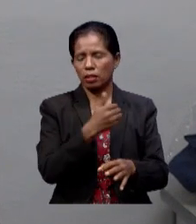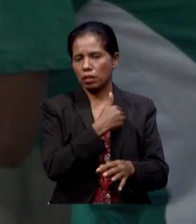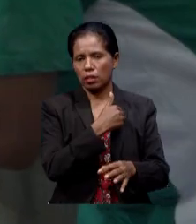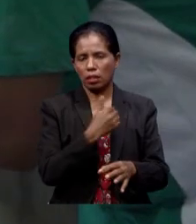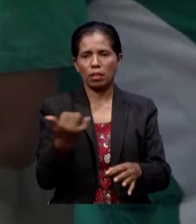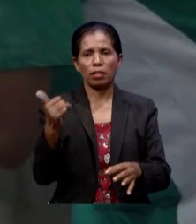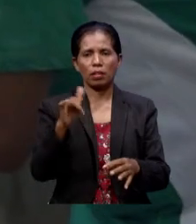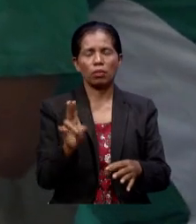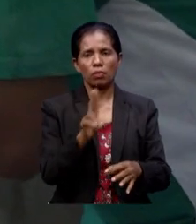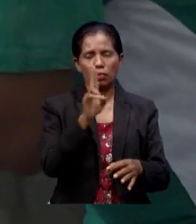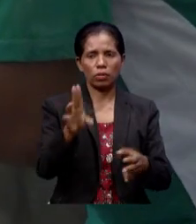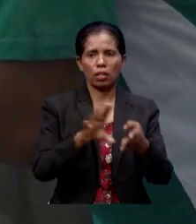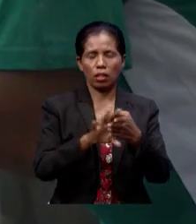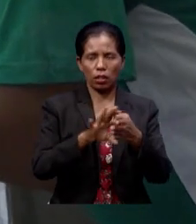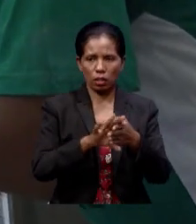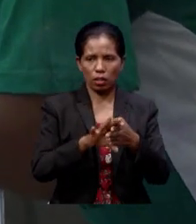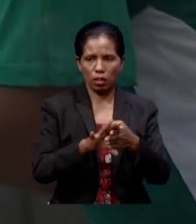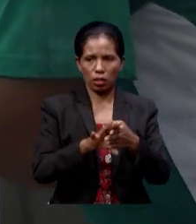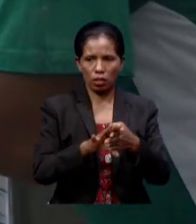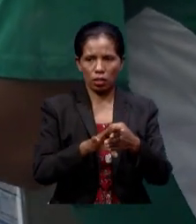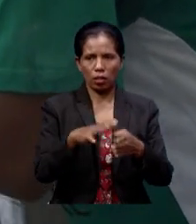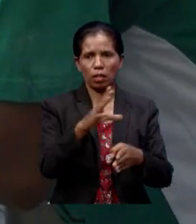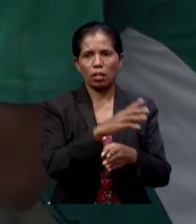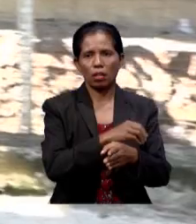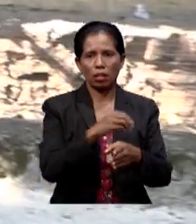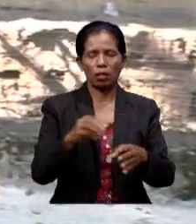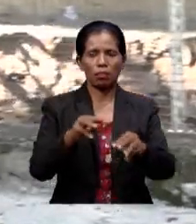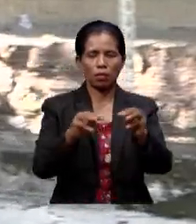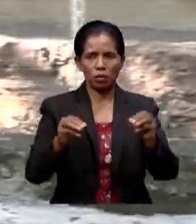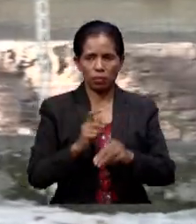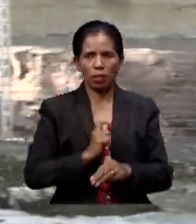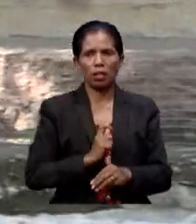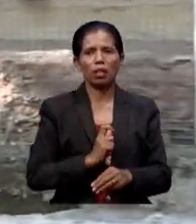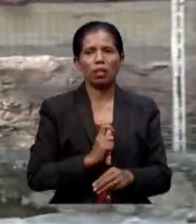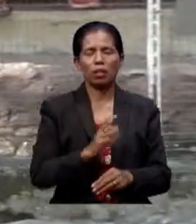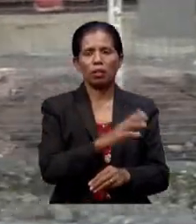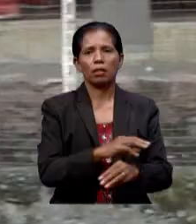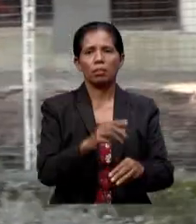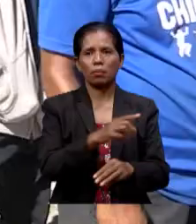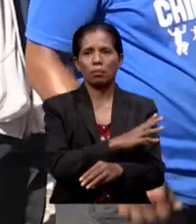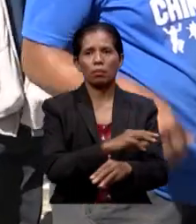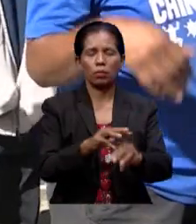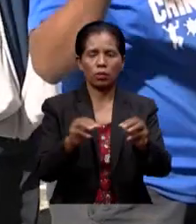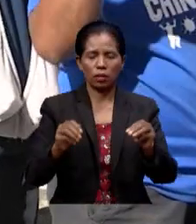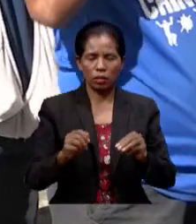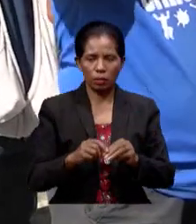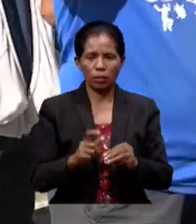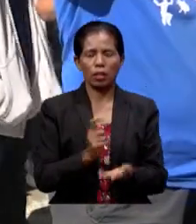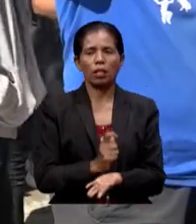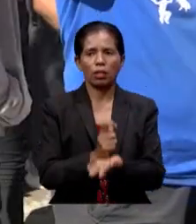ser na cartão ba unidade geográfica municipal da Urunenian, mas vê também lista votante nesse moço det